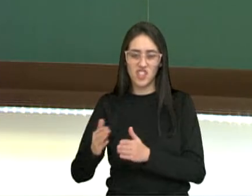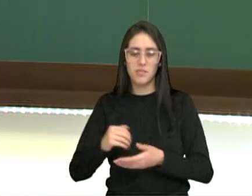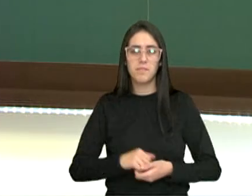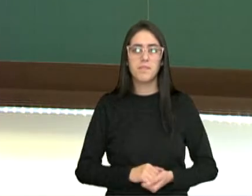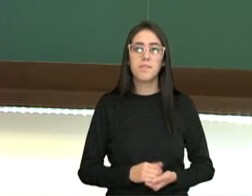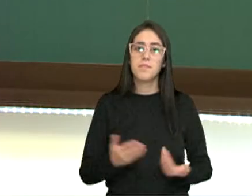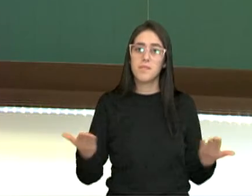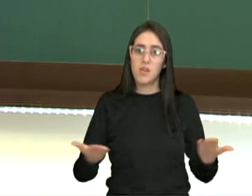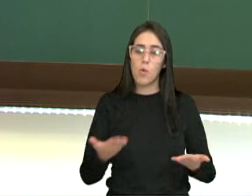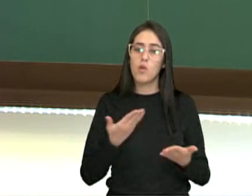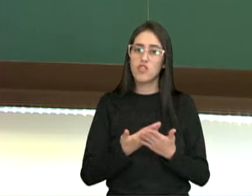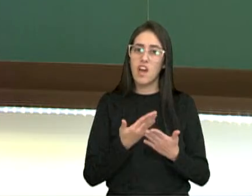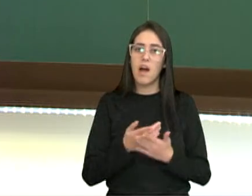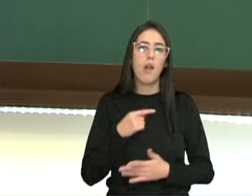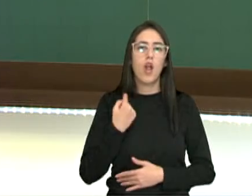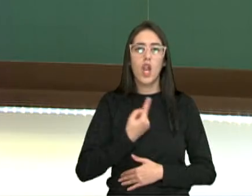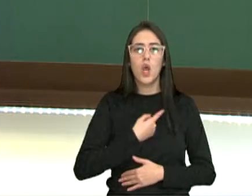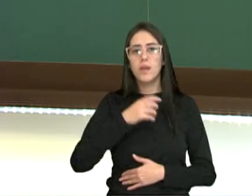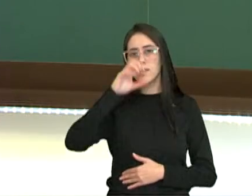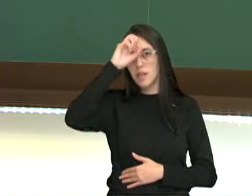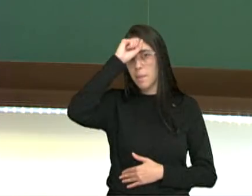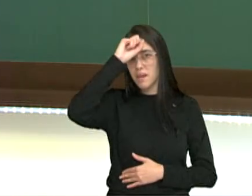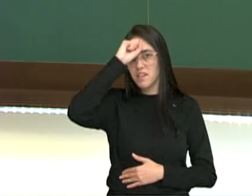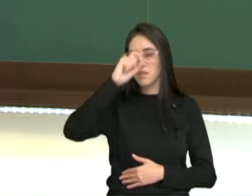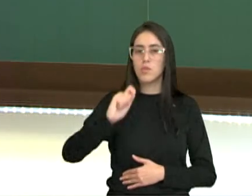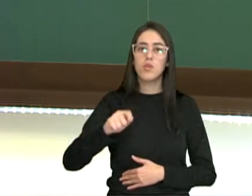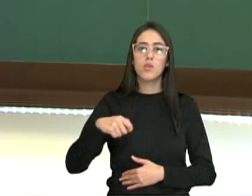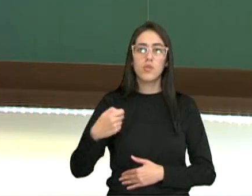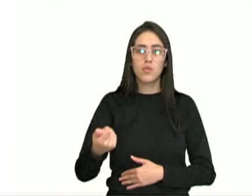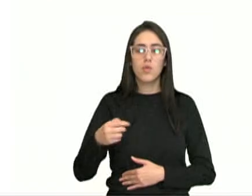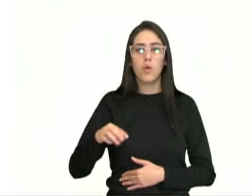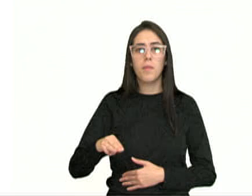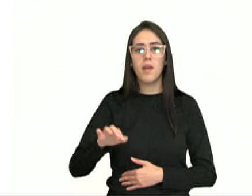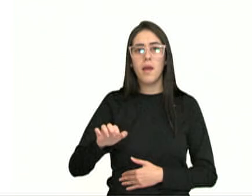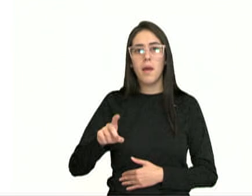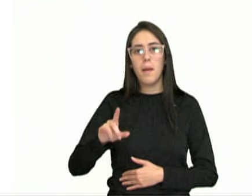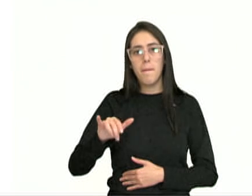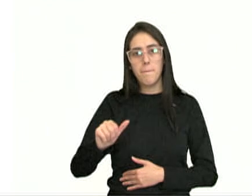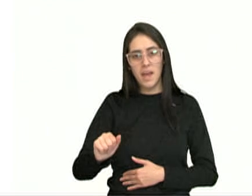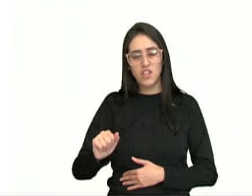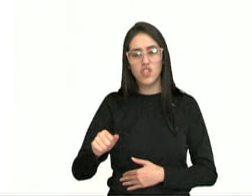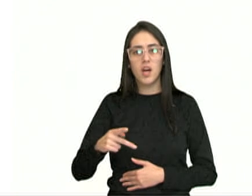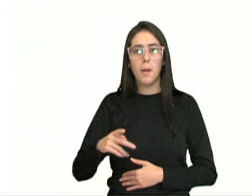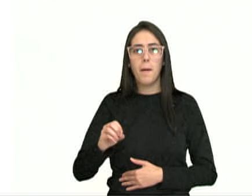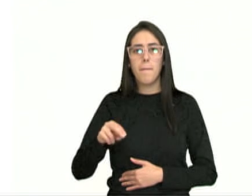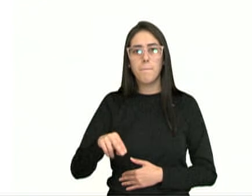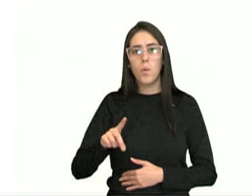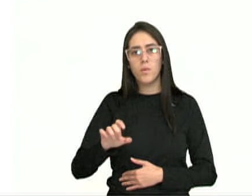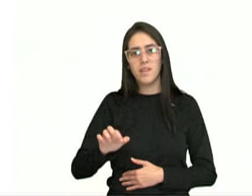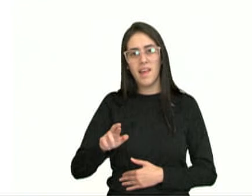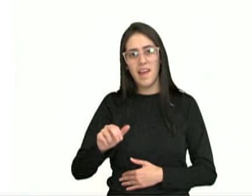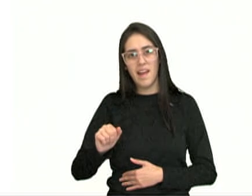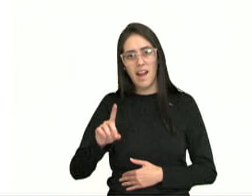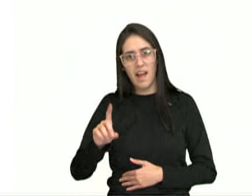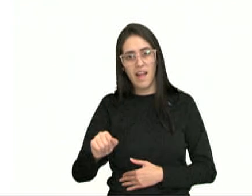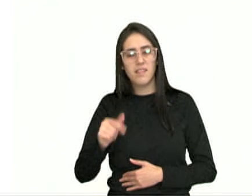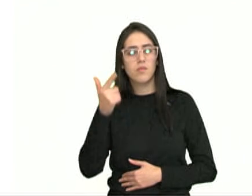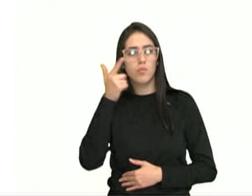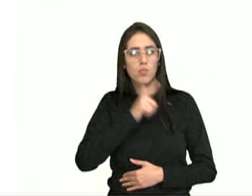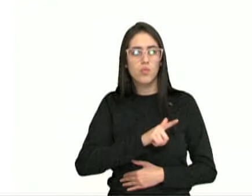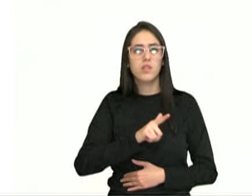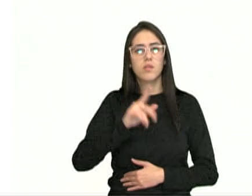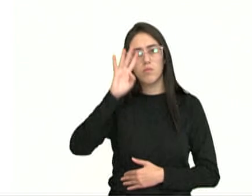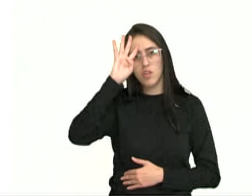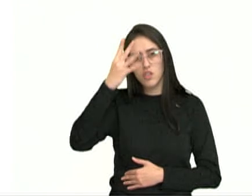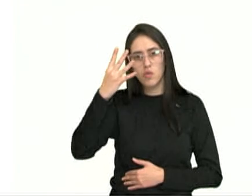Nesta aula, nós falamos sobre média ponderada, resolvemos algumas situações, problemas